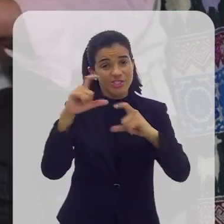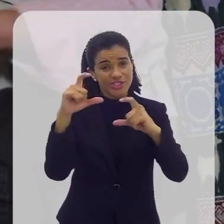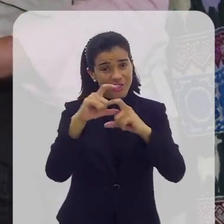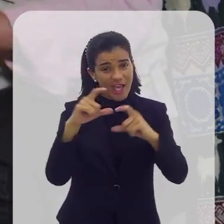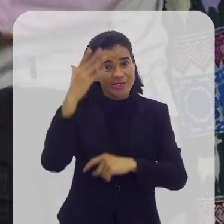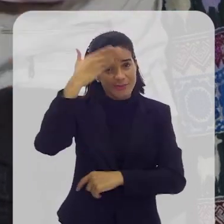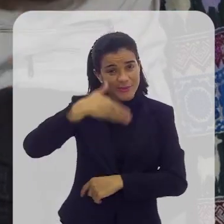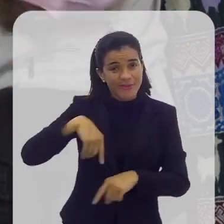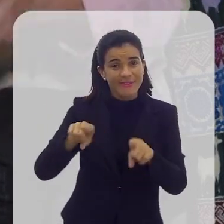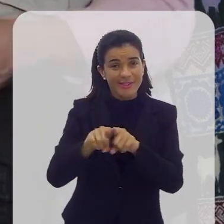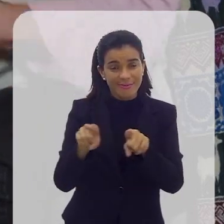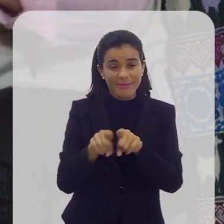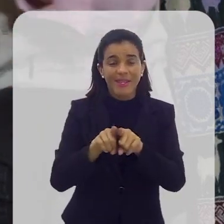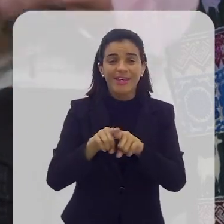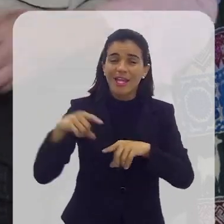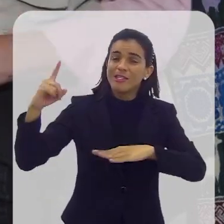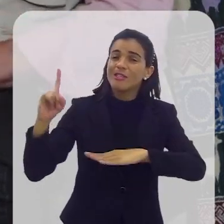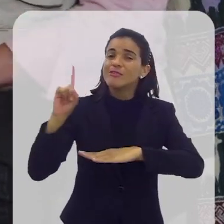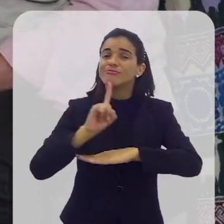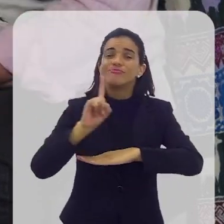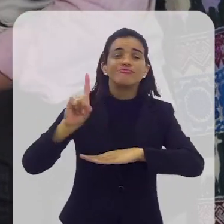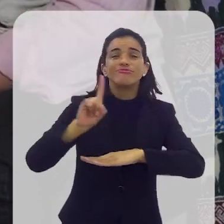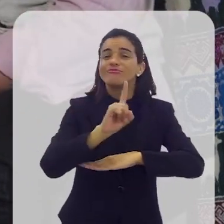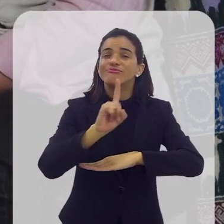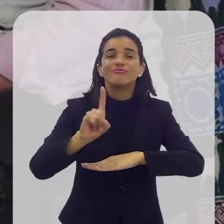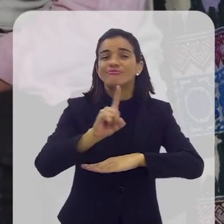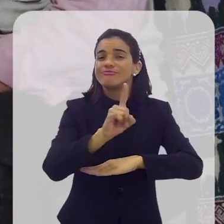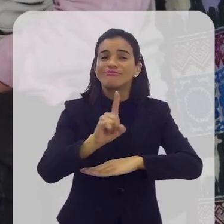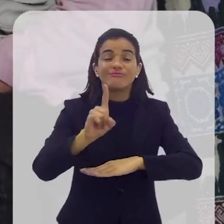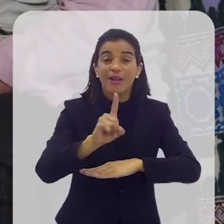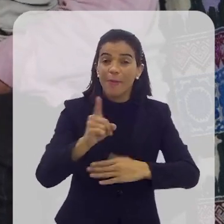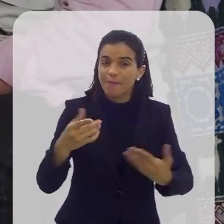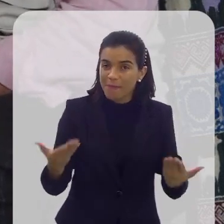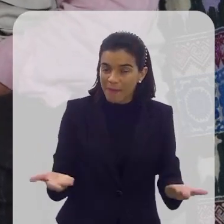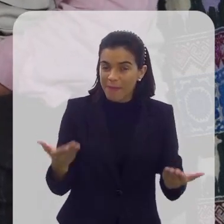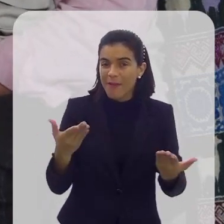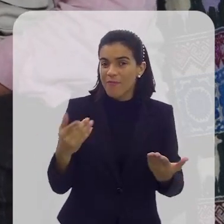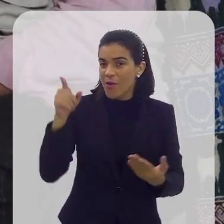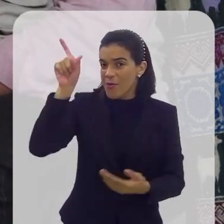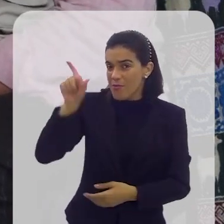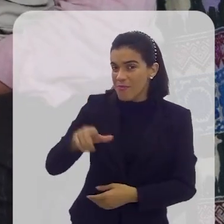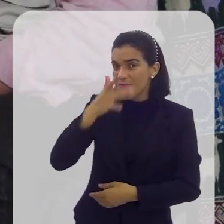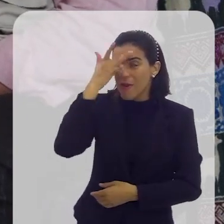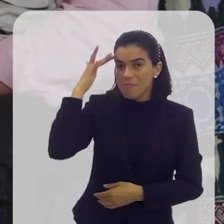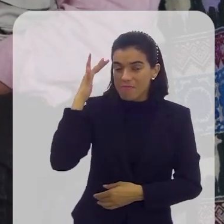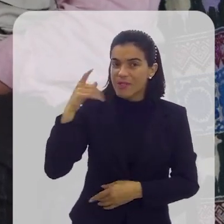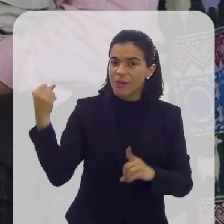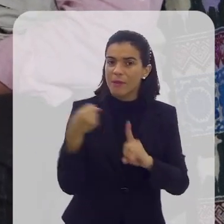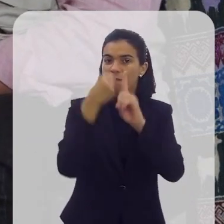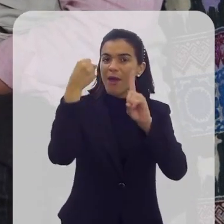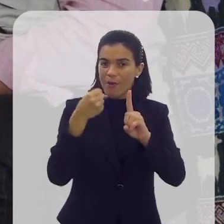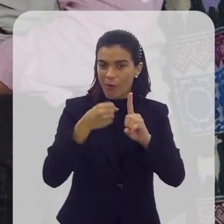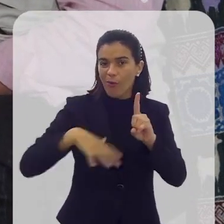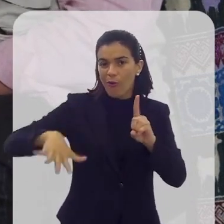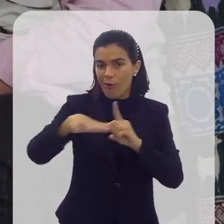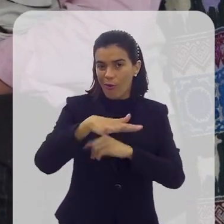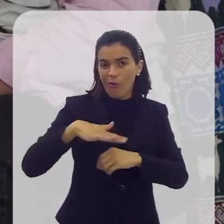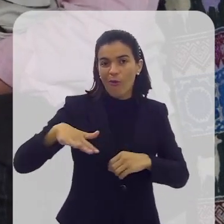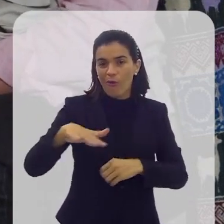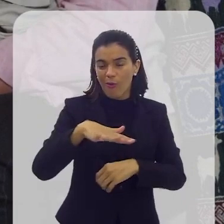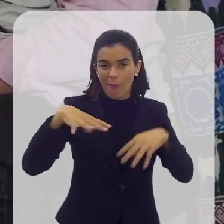conta da crise com a era Vargas, Getúlio reforçava seu lugar no bairro, símbolo da presidência na época. Getúlio era um presidente popular,